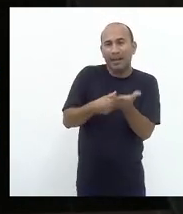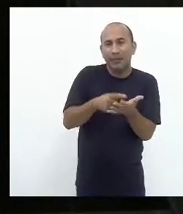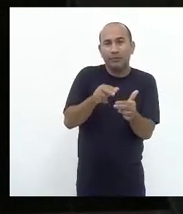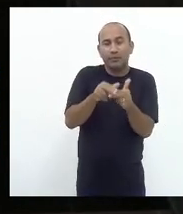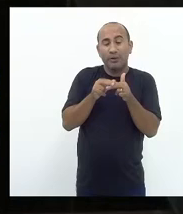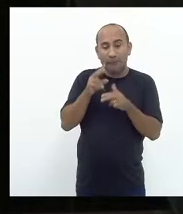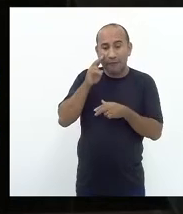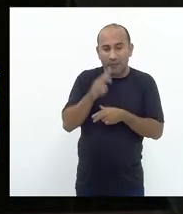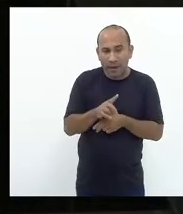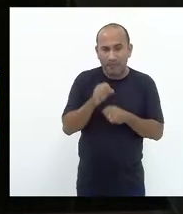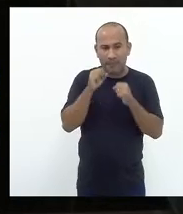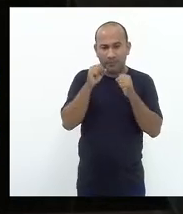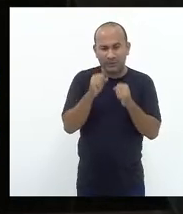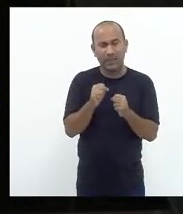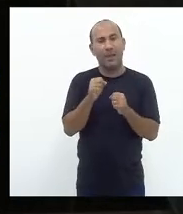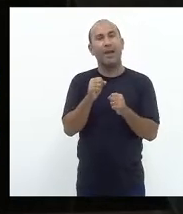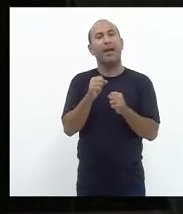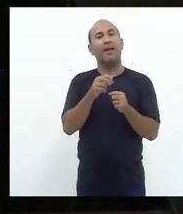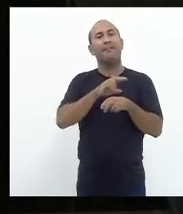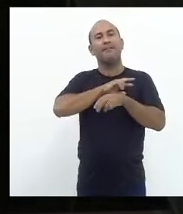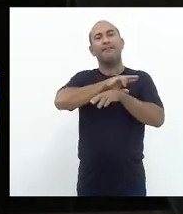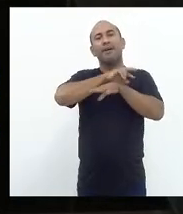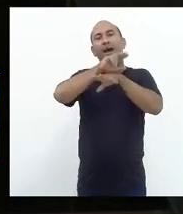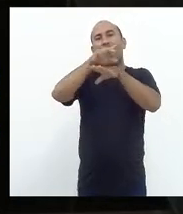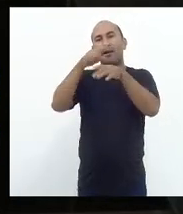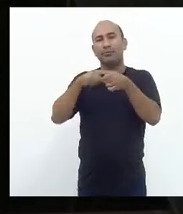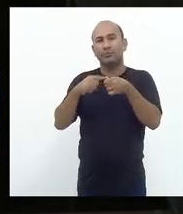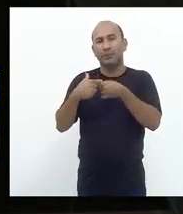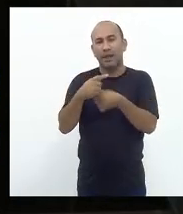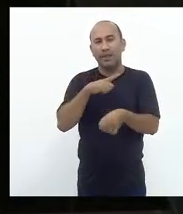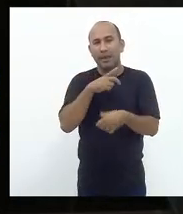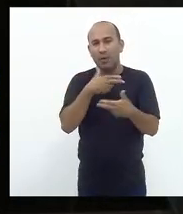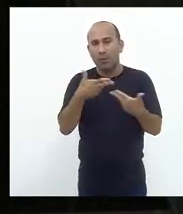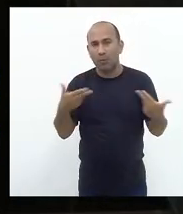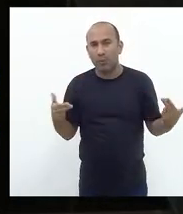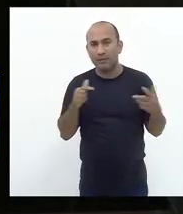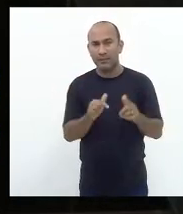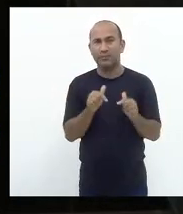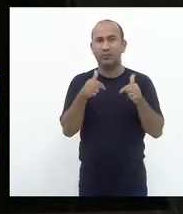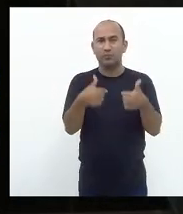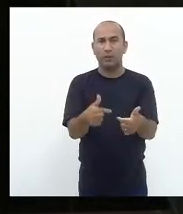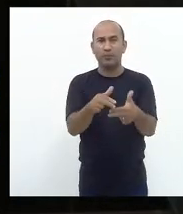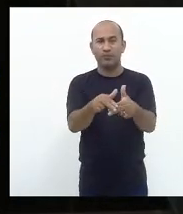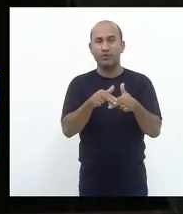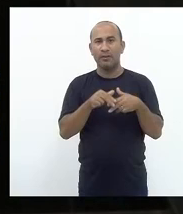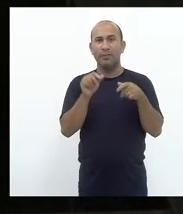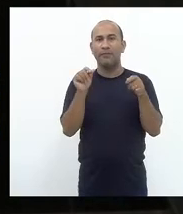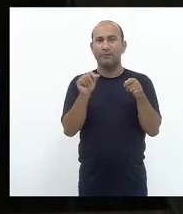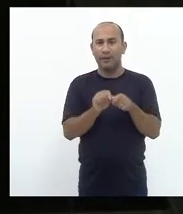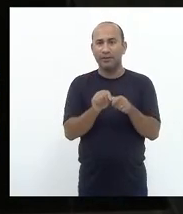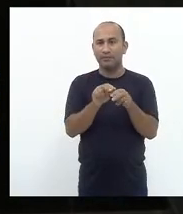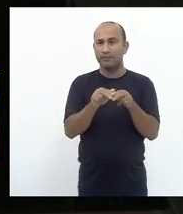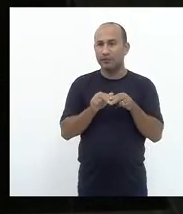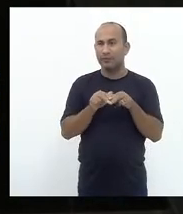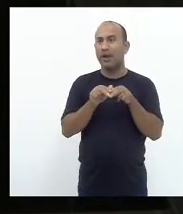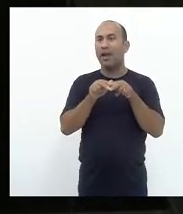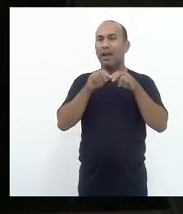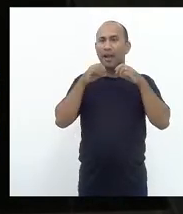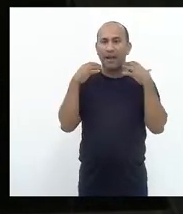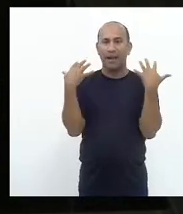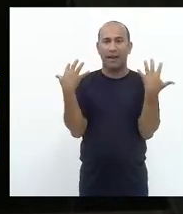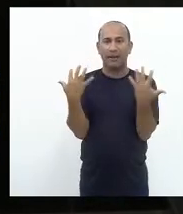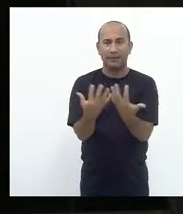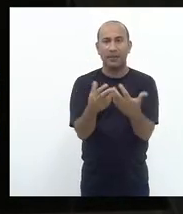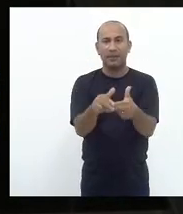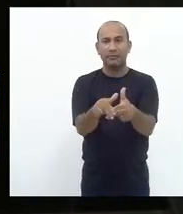que o Estado, em vários municípios, tem coisas e atuações que foram feitas através deste plenário, nas